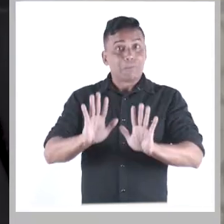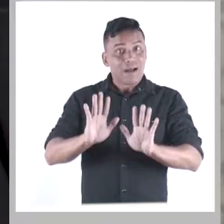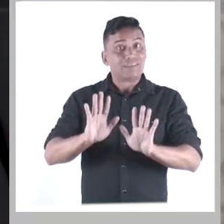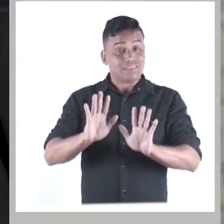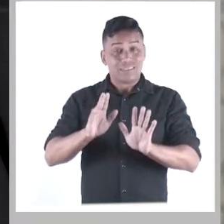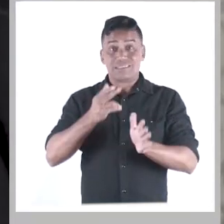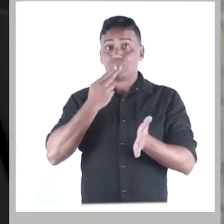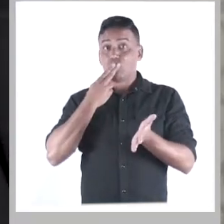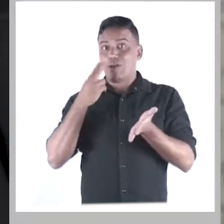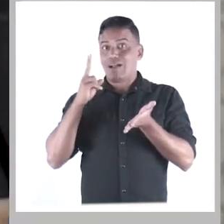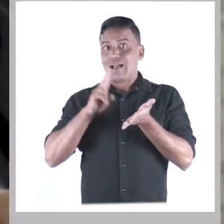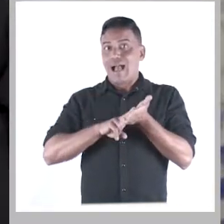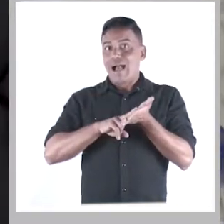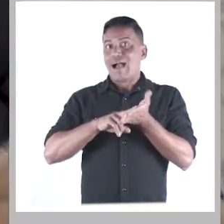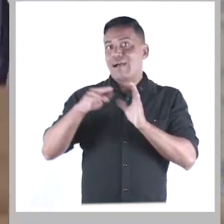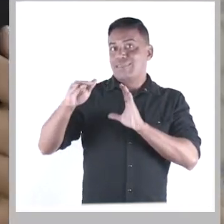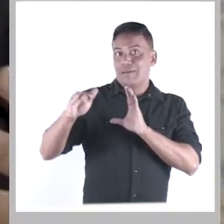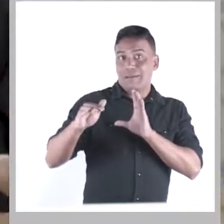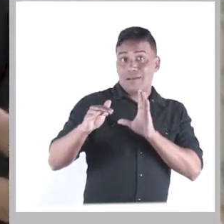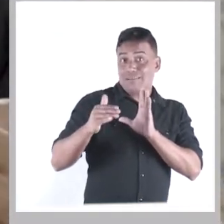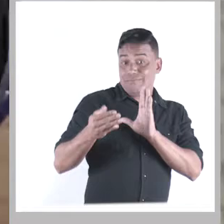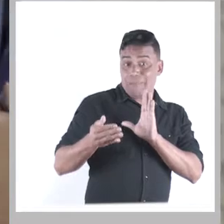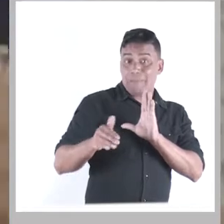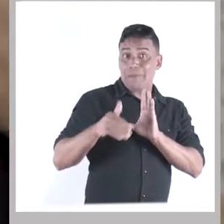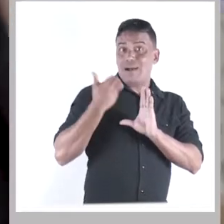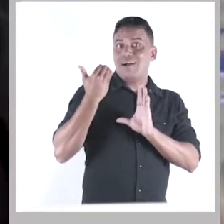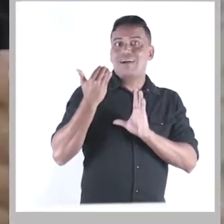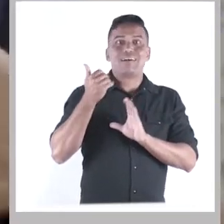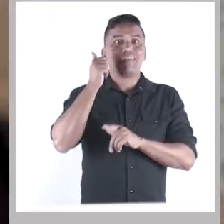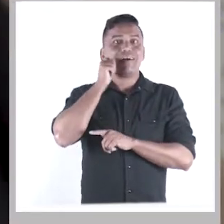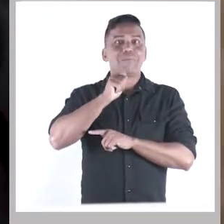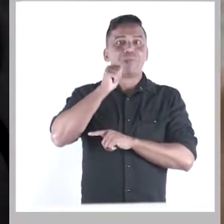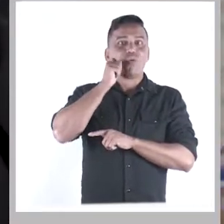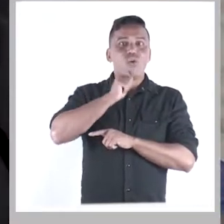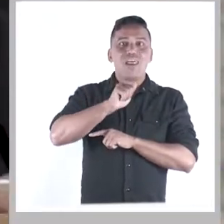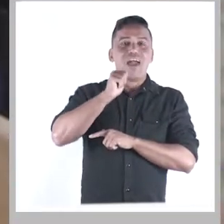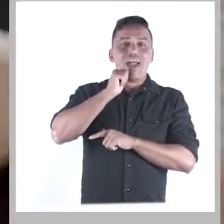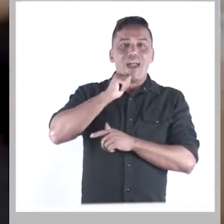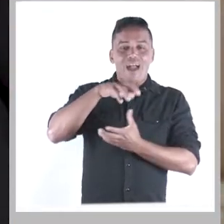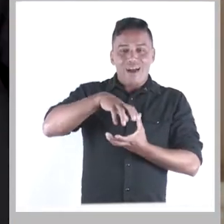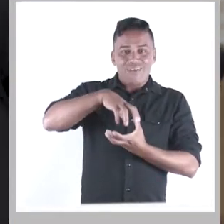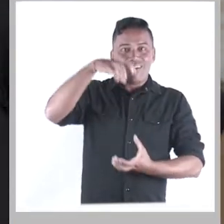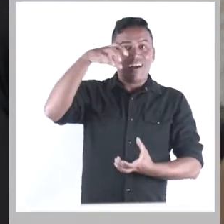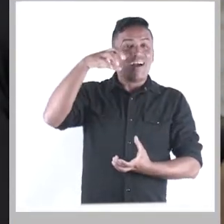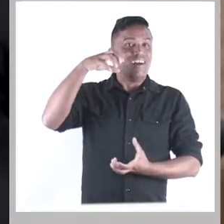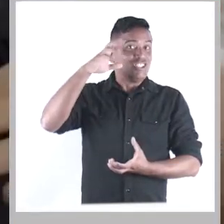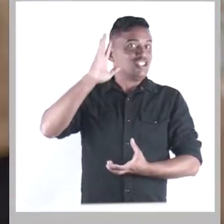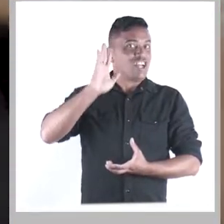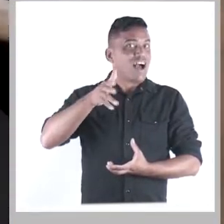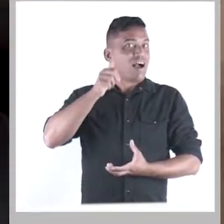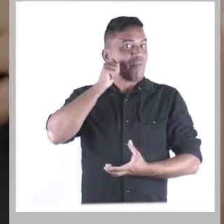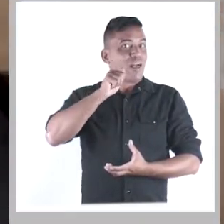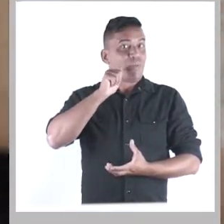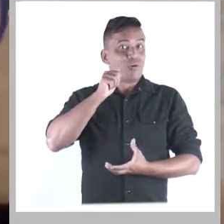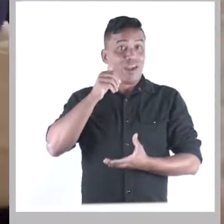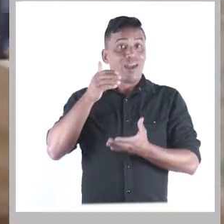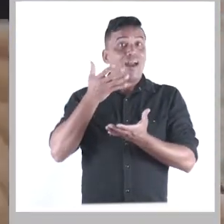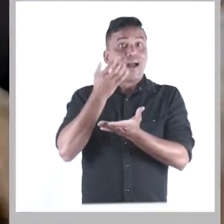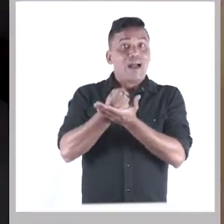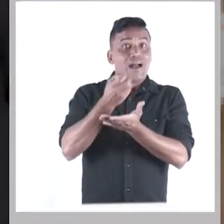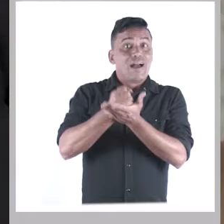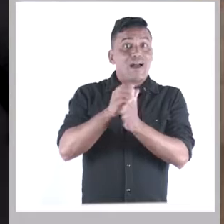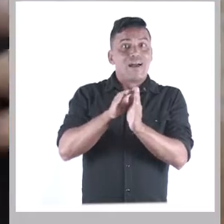Uhum. Mas quando eu recebo uma carta, né, que vem pelo correio de uma senhora que teve acesso ao meu